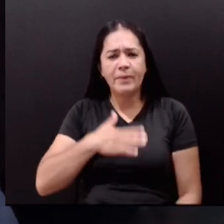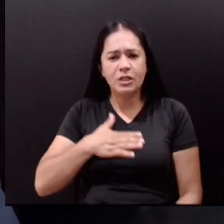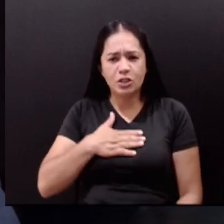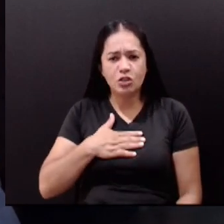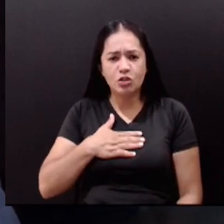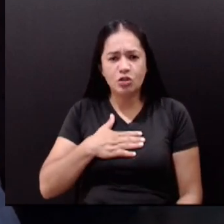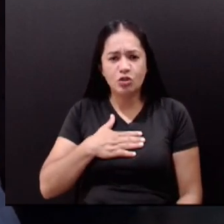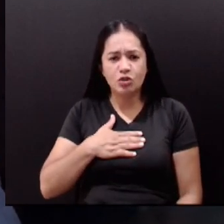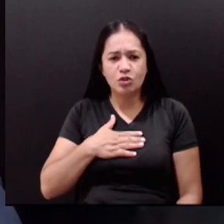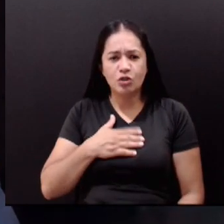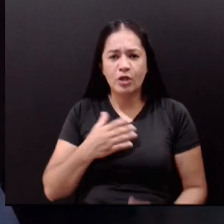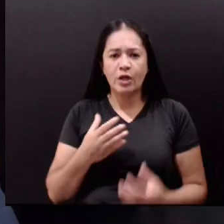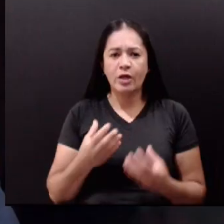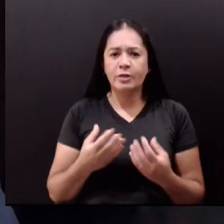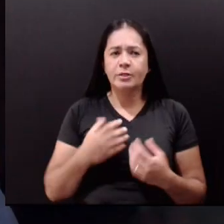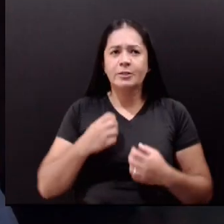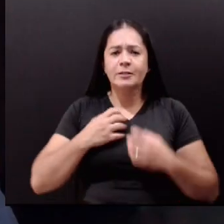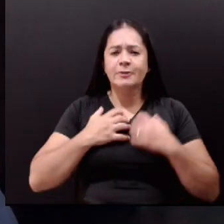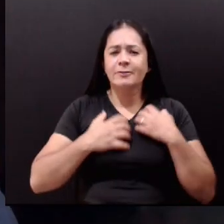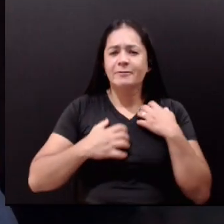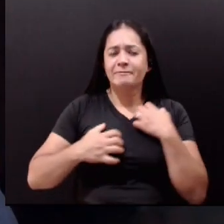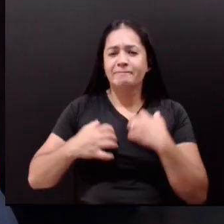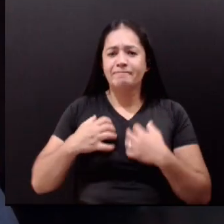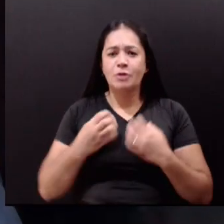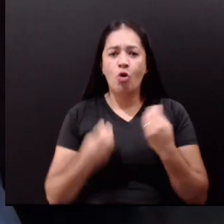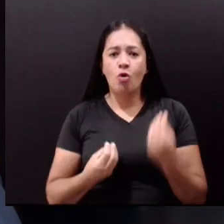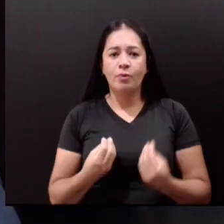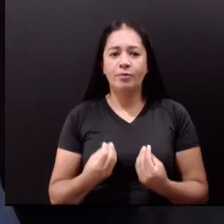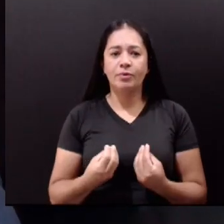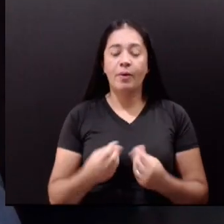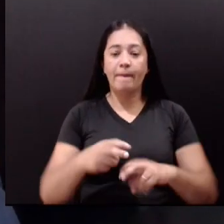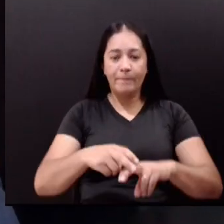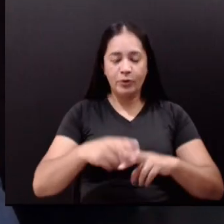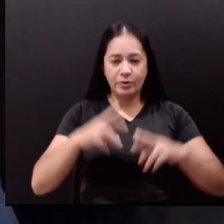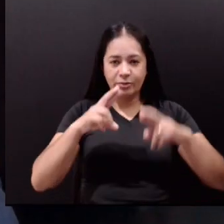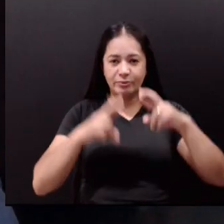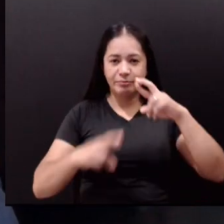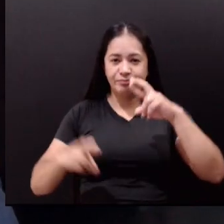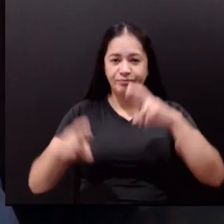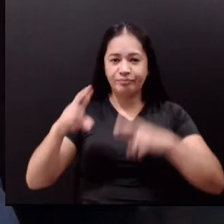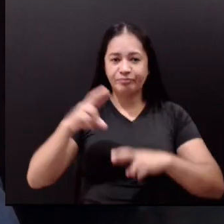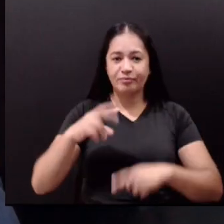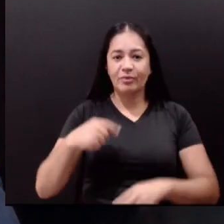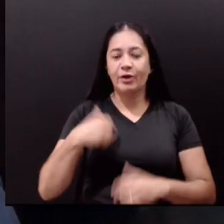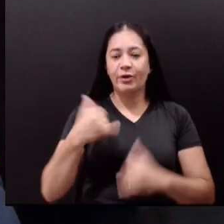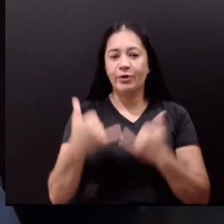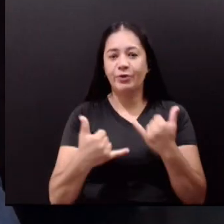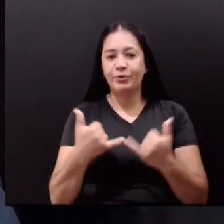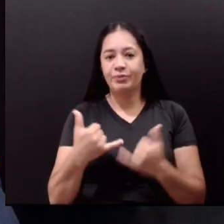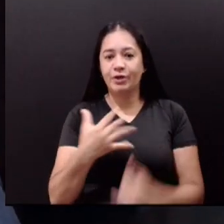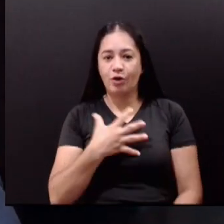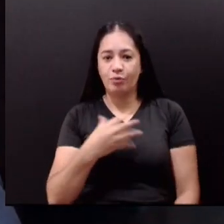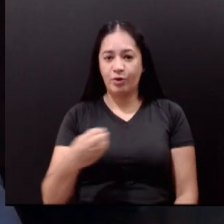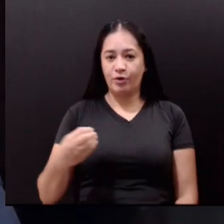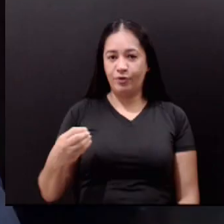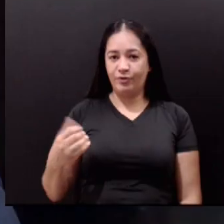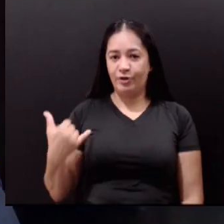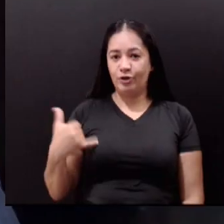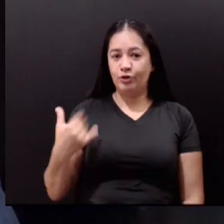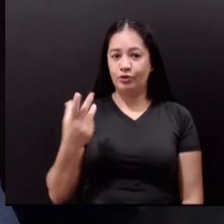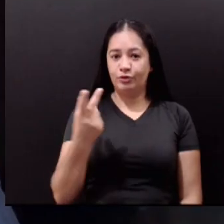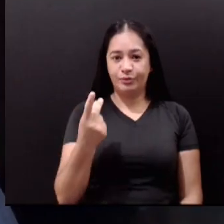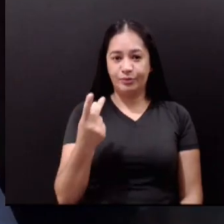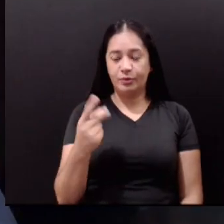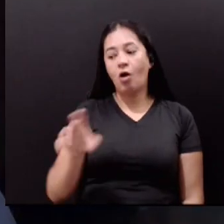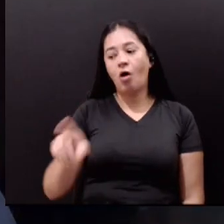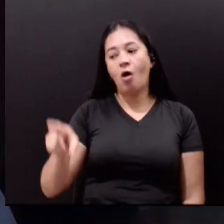angustiado, não está? E aí vem a questão da fiscalização. Eu brinco, né, com o meu filho de 12 anos, falo assim: "Eduardo, você tem